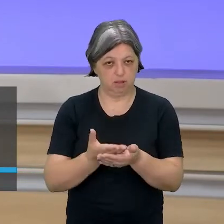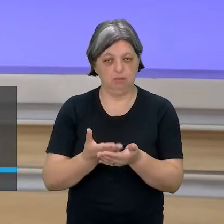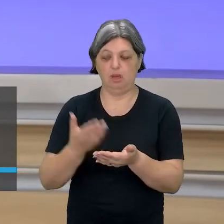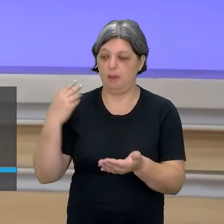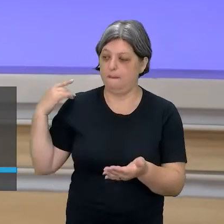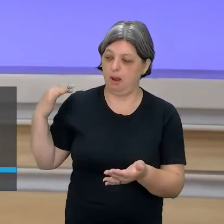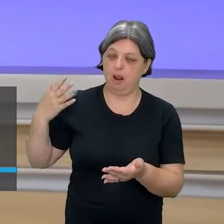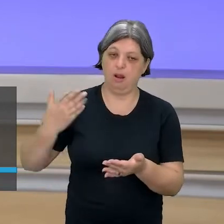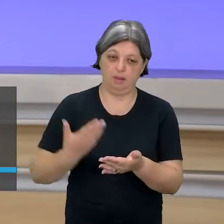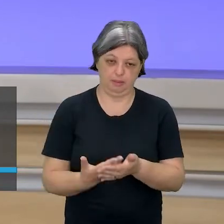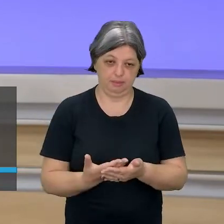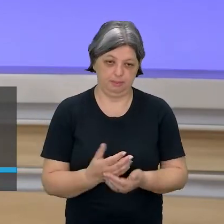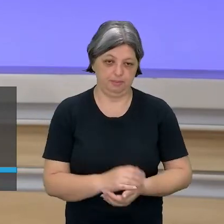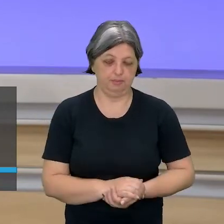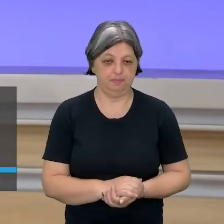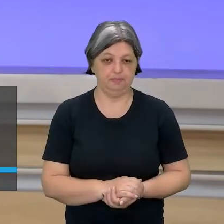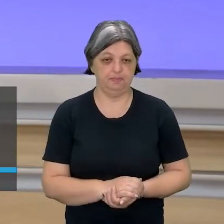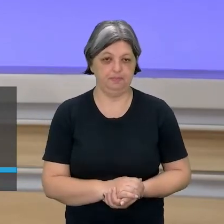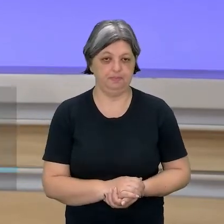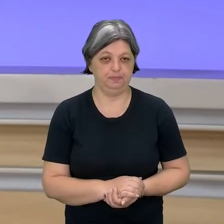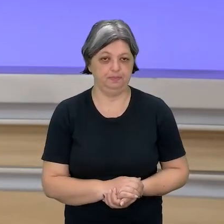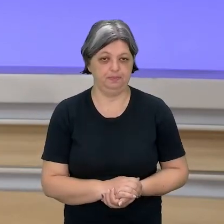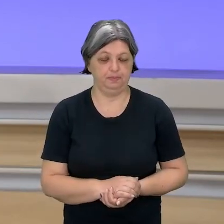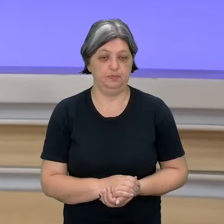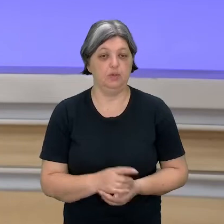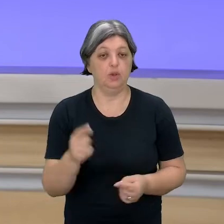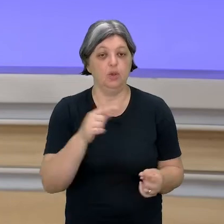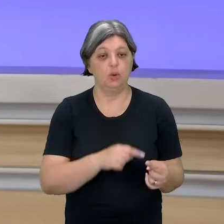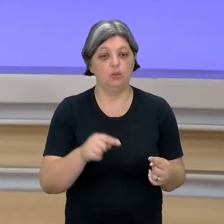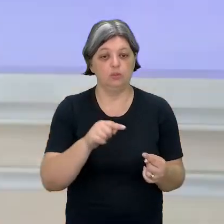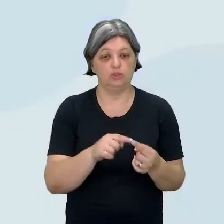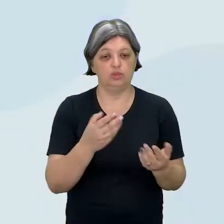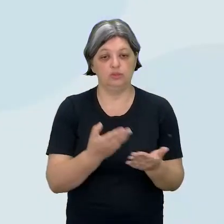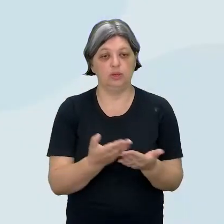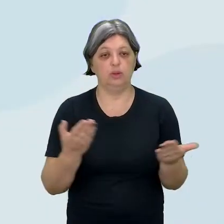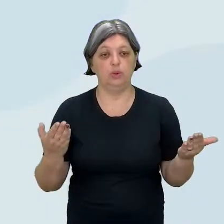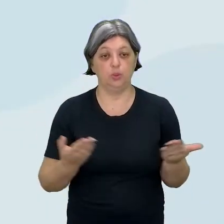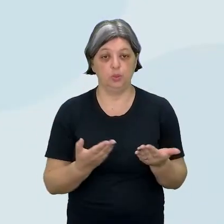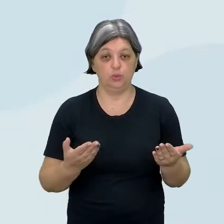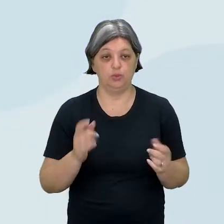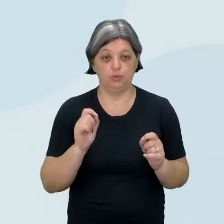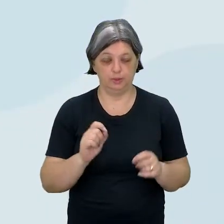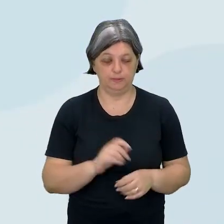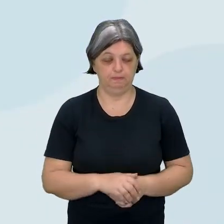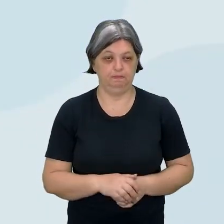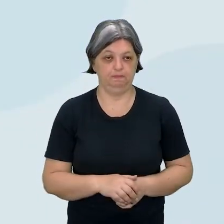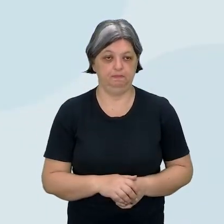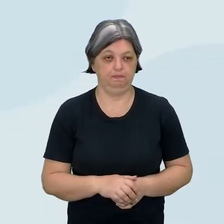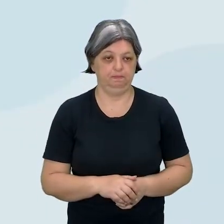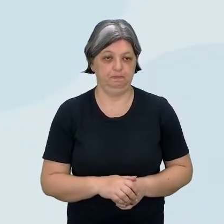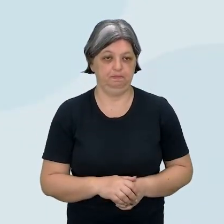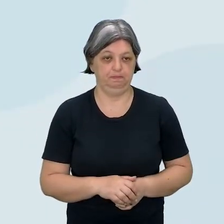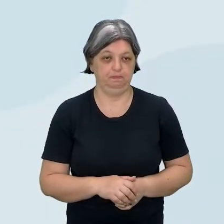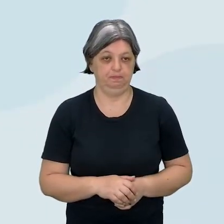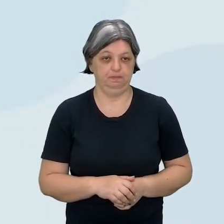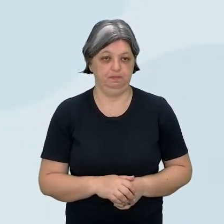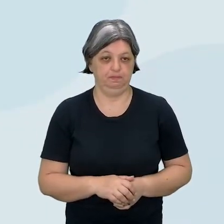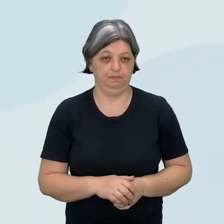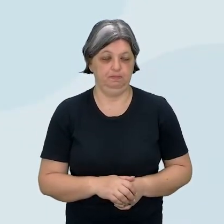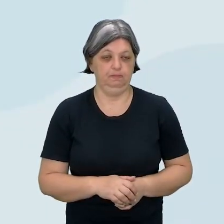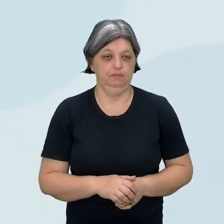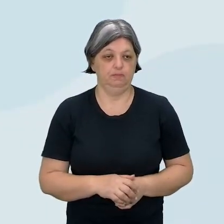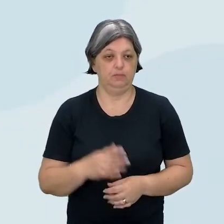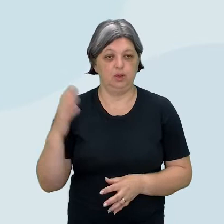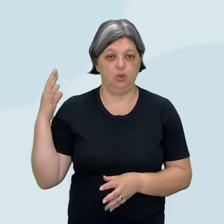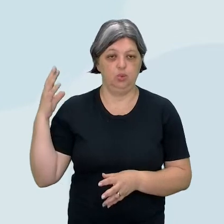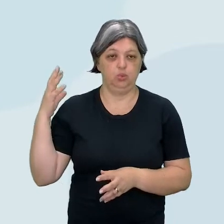nossas aulas. E aí vamos passar então para o objetivo da nossa aula de hoje, que é justamente esse, olha só, que é